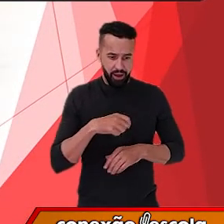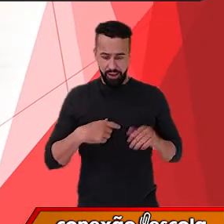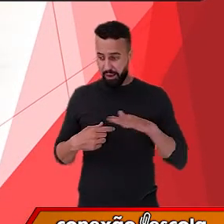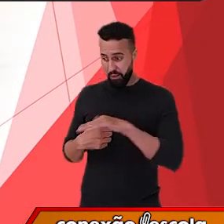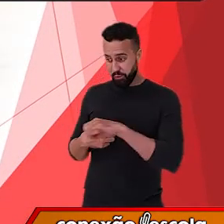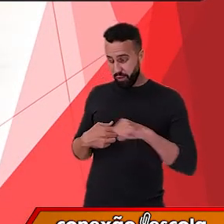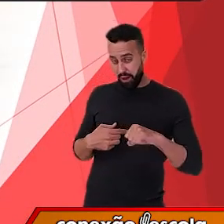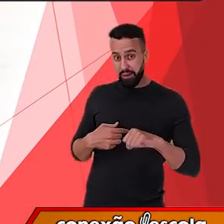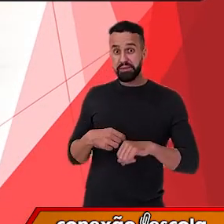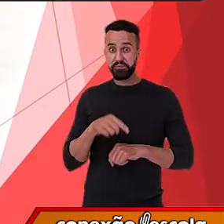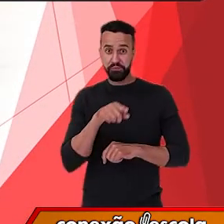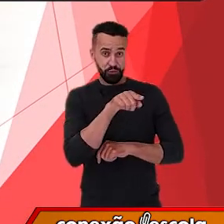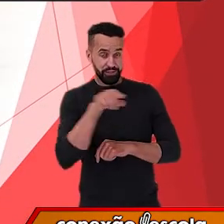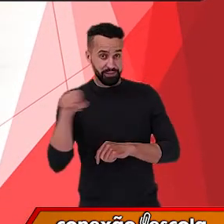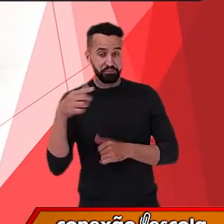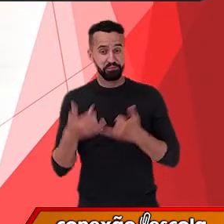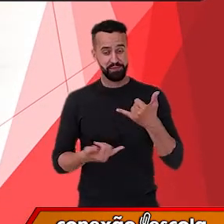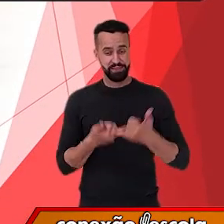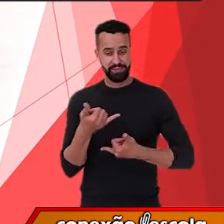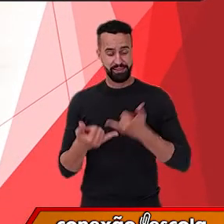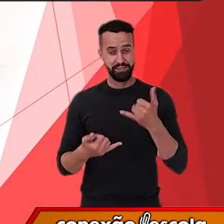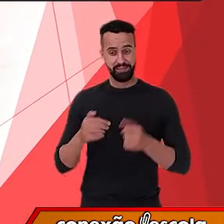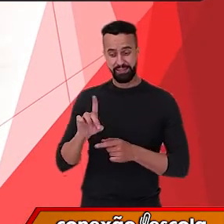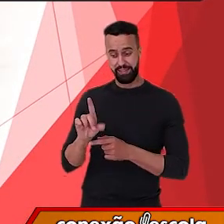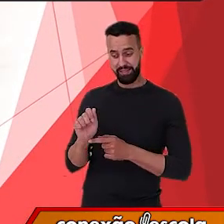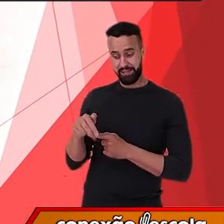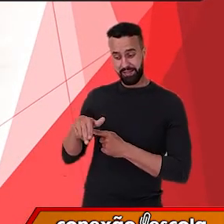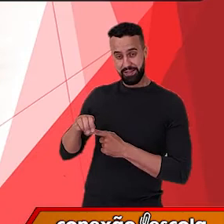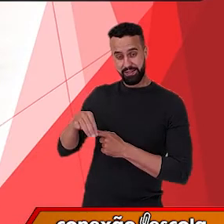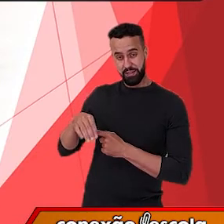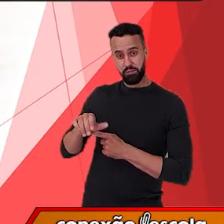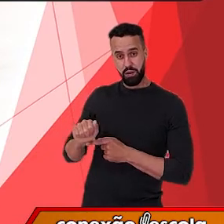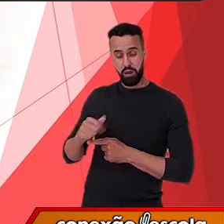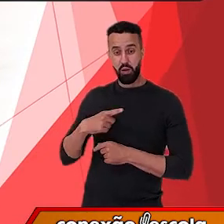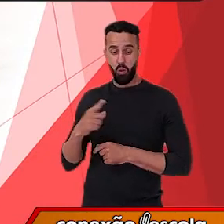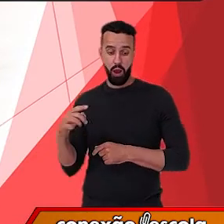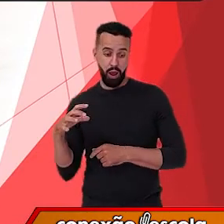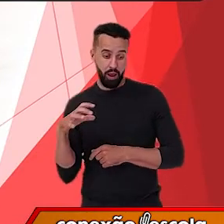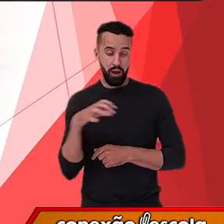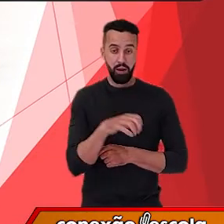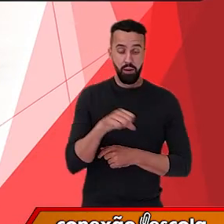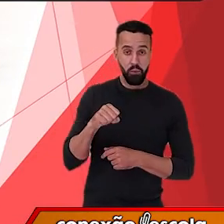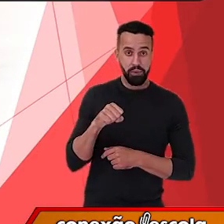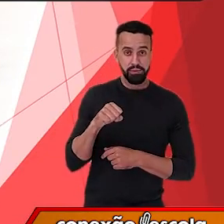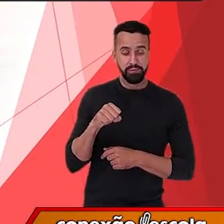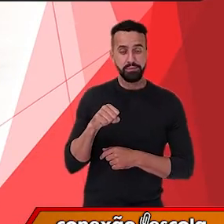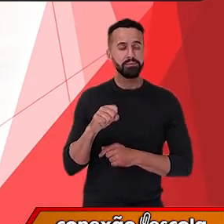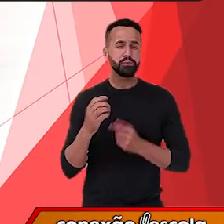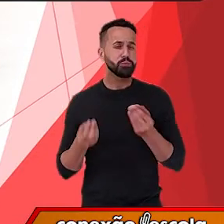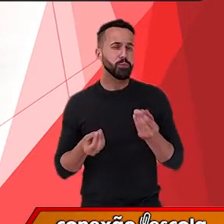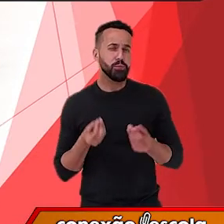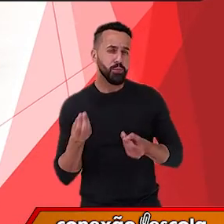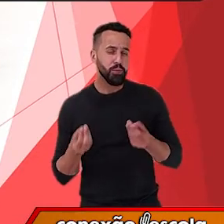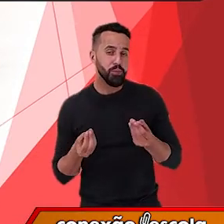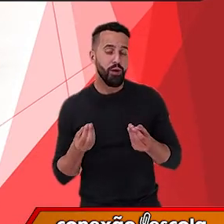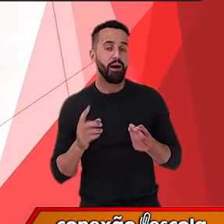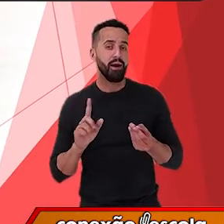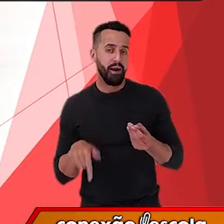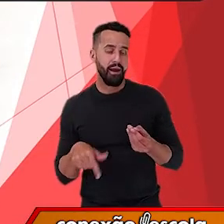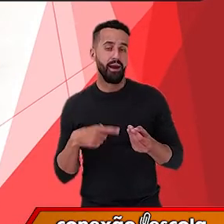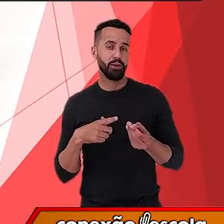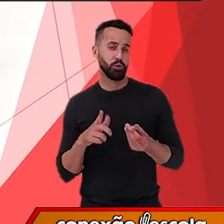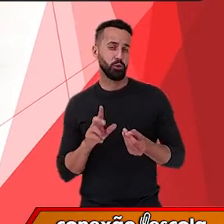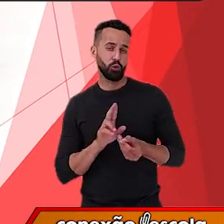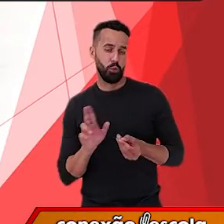Sabe a última vez que você jogou dama, que alguém falou assim para você: eu comi a sua peça? Comer a peça é